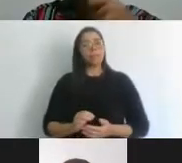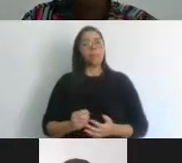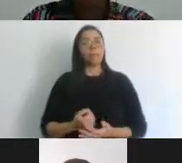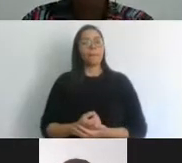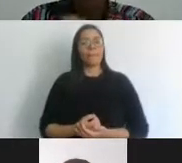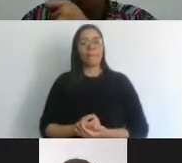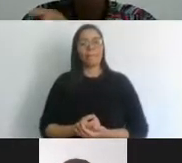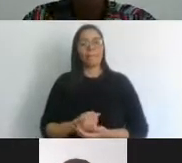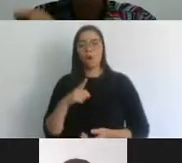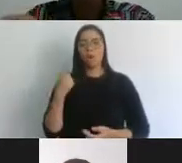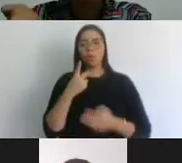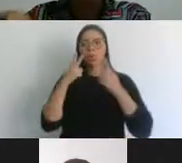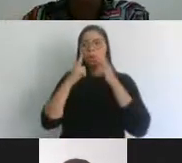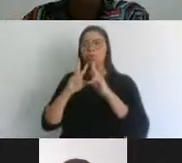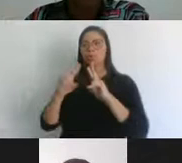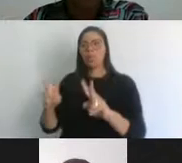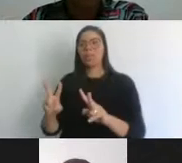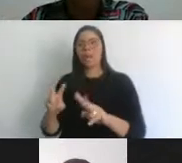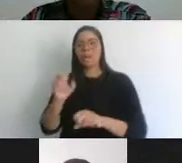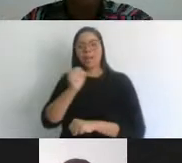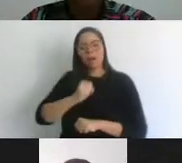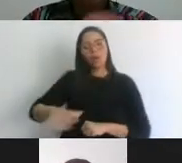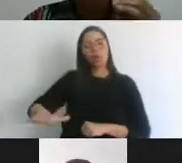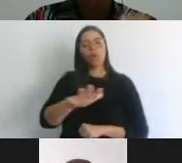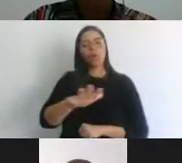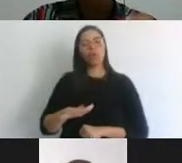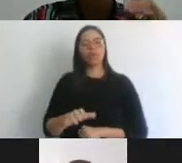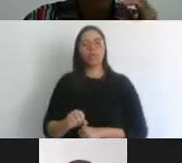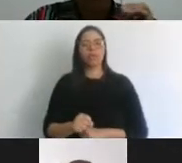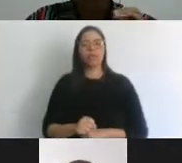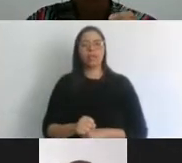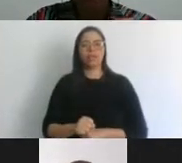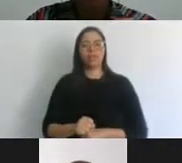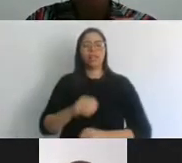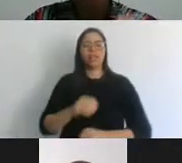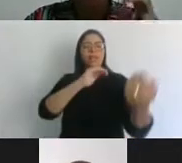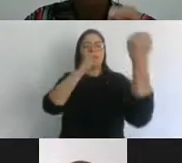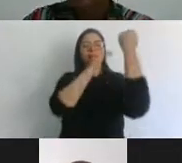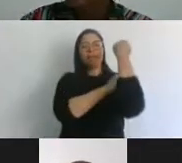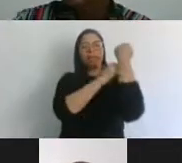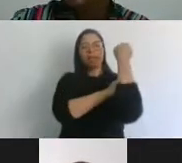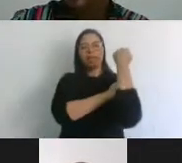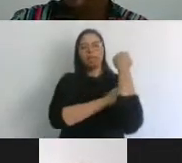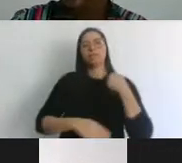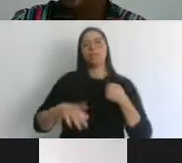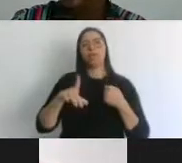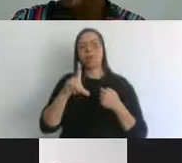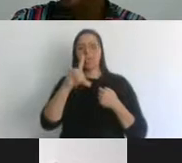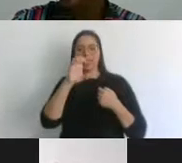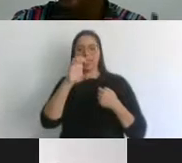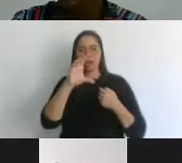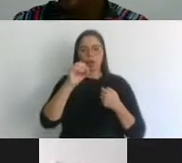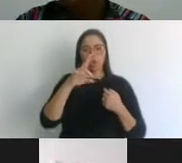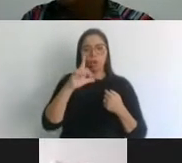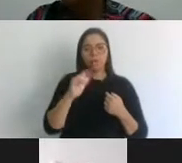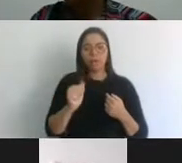o nosso olhar para colonialidade tá feminismo decolonial é um feminismo E aí volume as